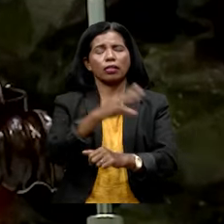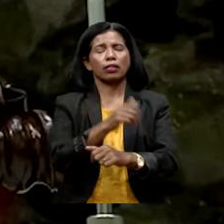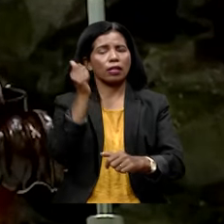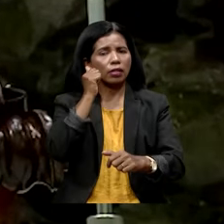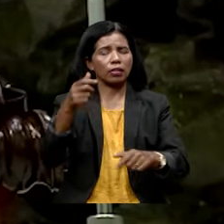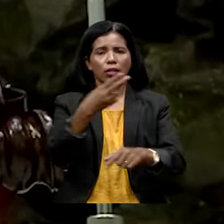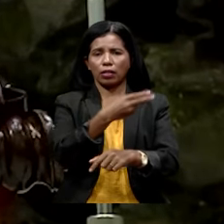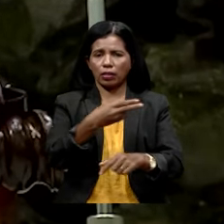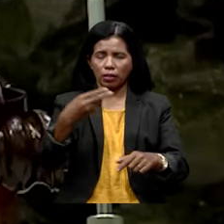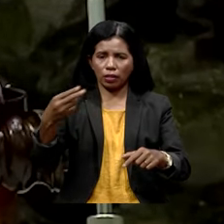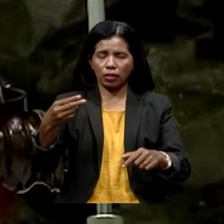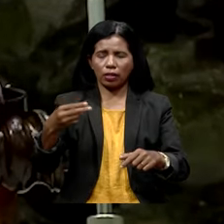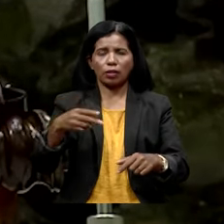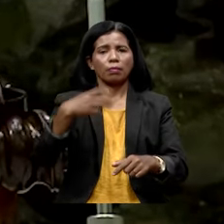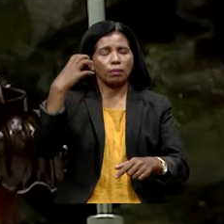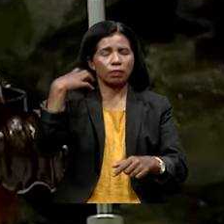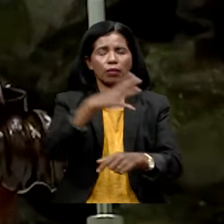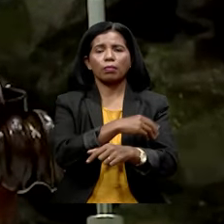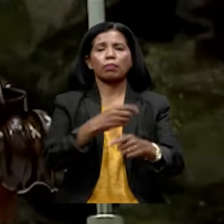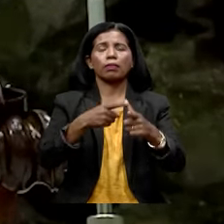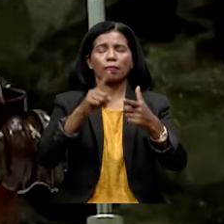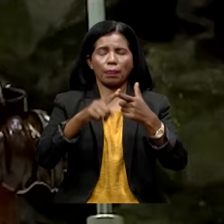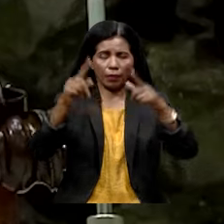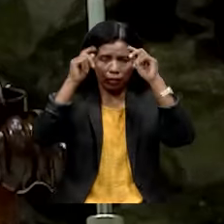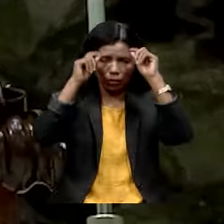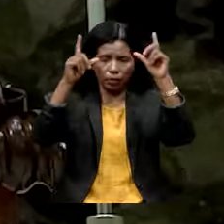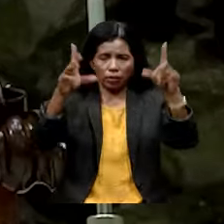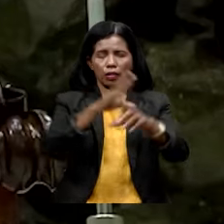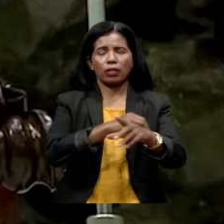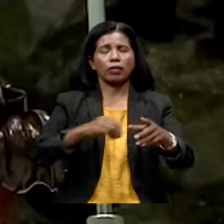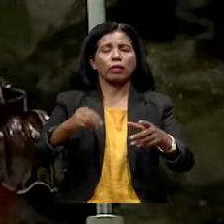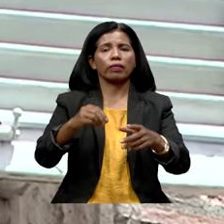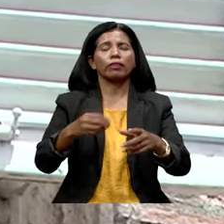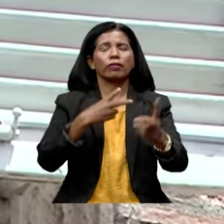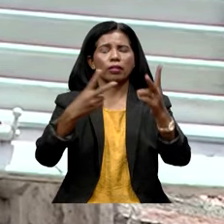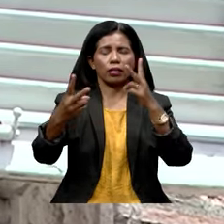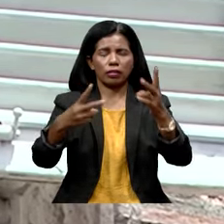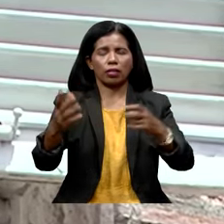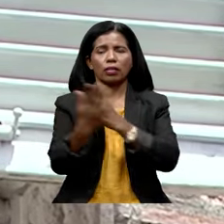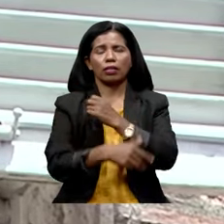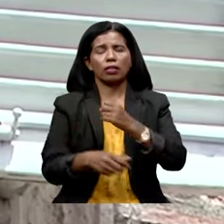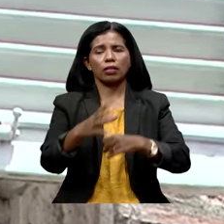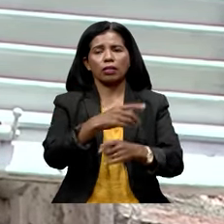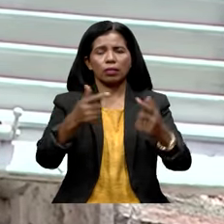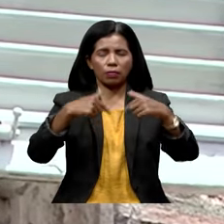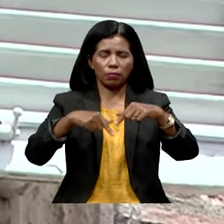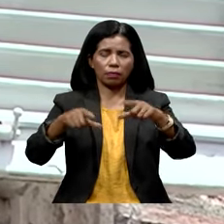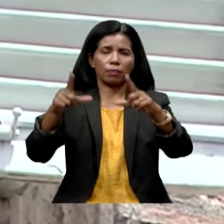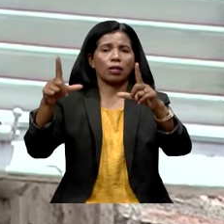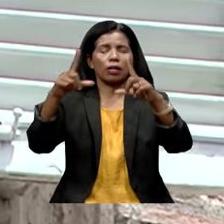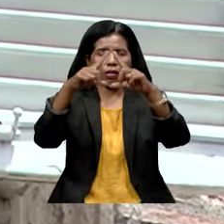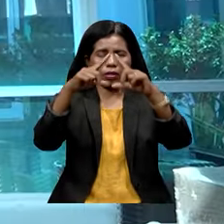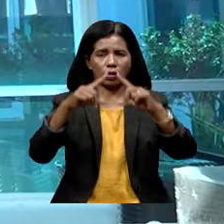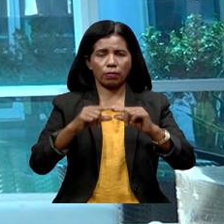anessa na Indonésia, Papua Nova Guiné, Timor-Leste, noviazen ikus ba nasaun Singapura hafoin fila baroma.